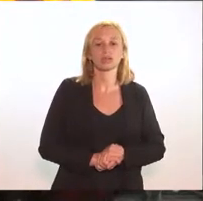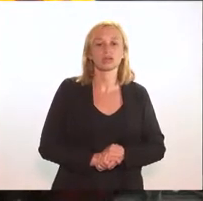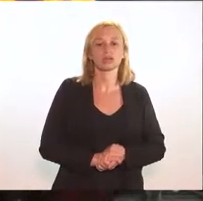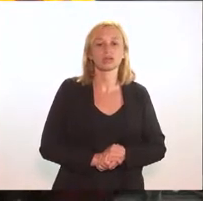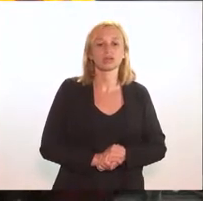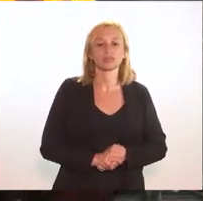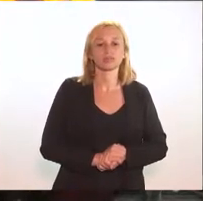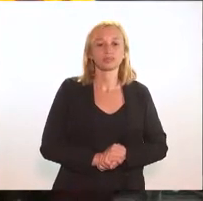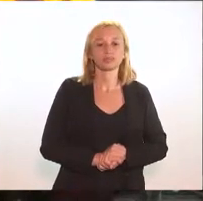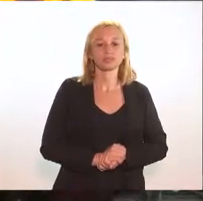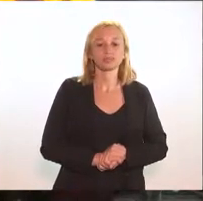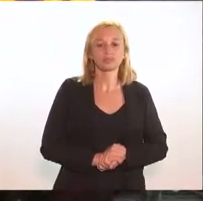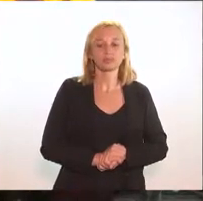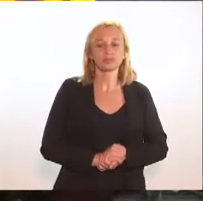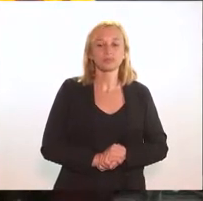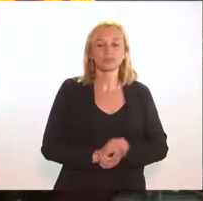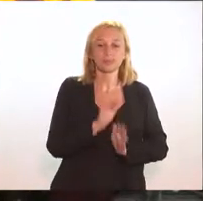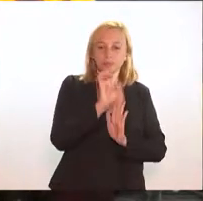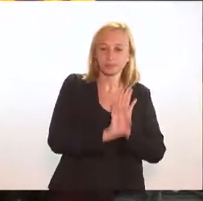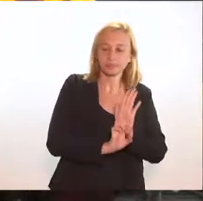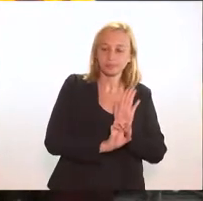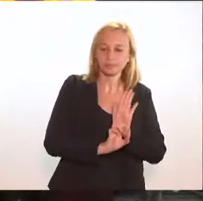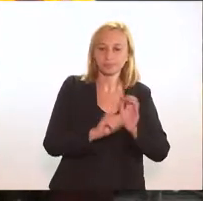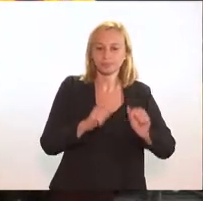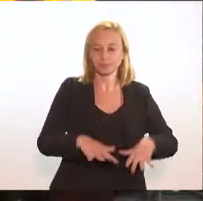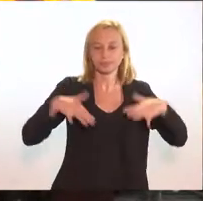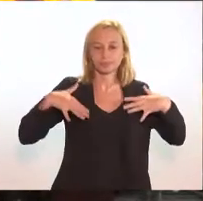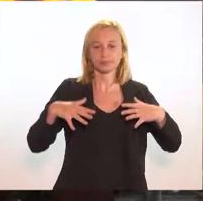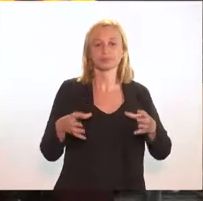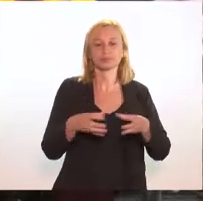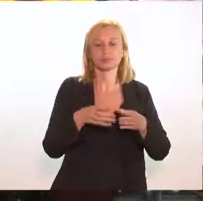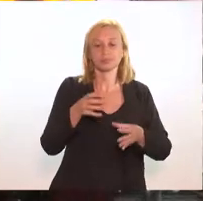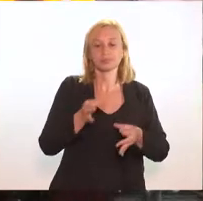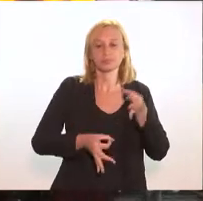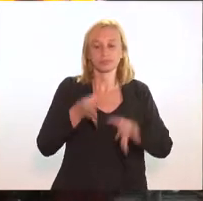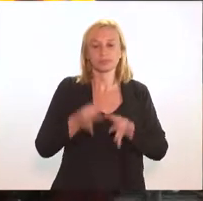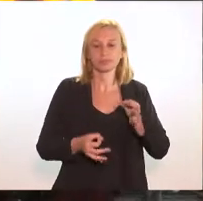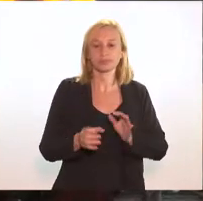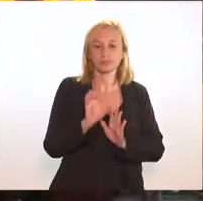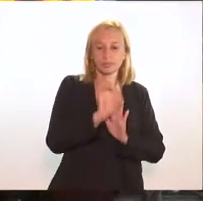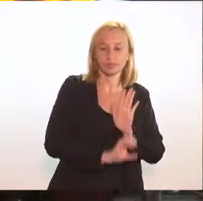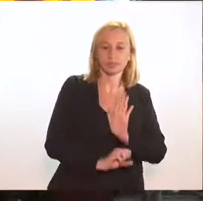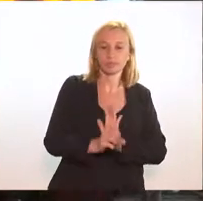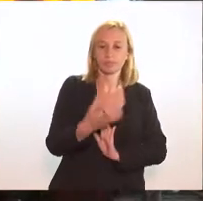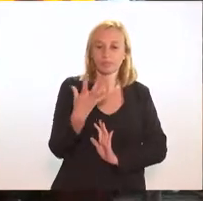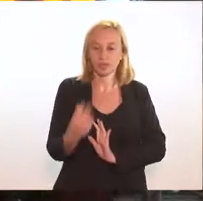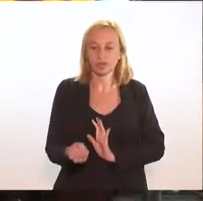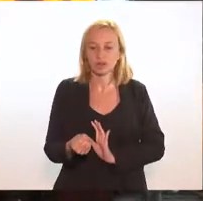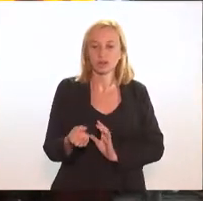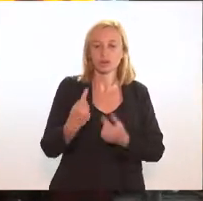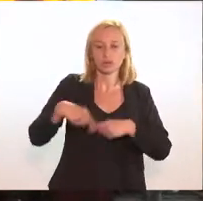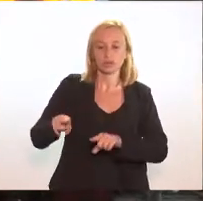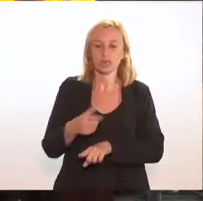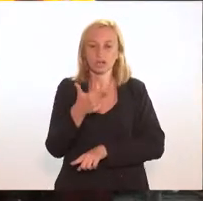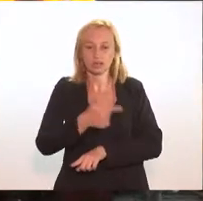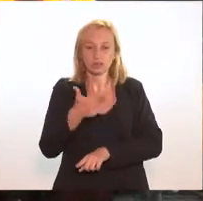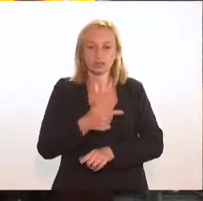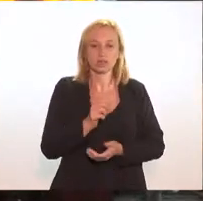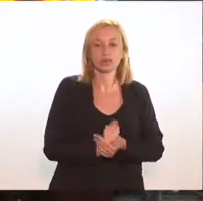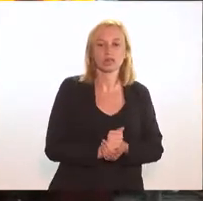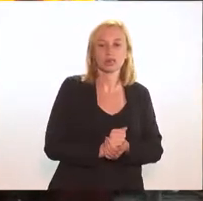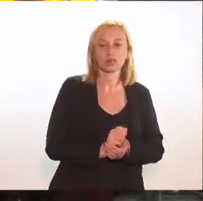Parecer as emendas de plenário da Comissão de Constituição e Justiça, favorável à emenda número 1, contrária a 2. Pendendo de pareceres das